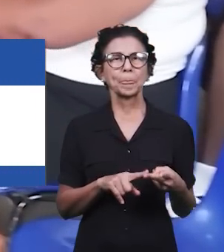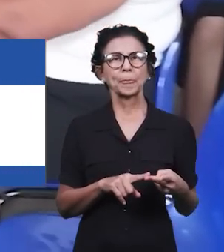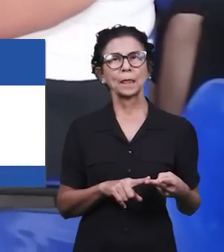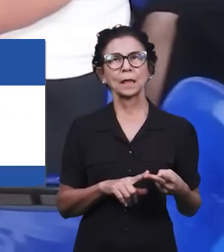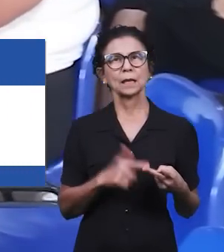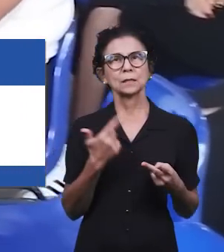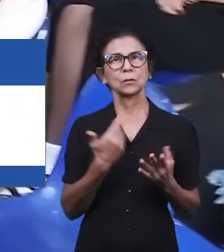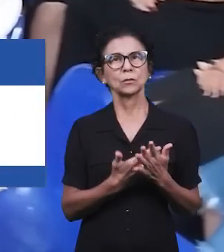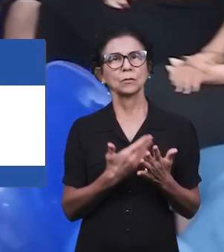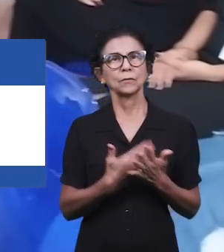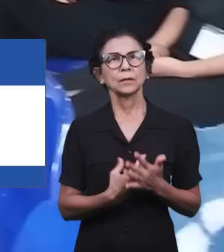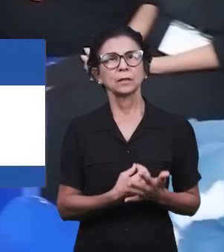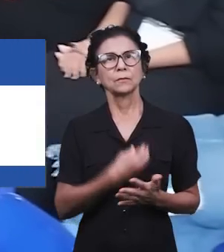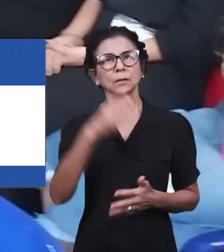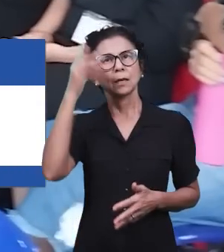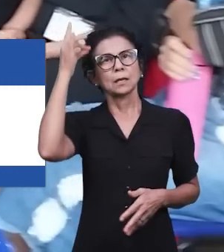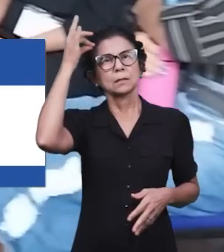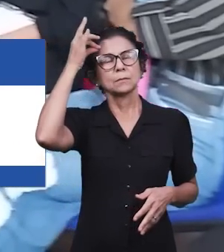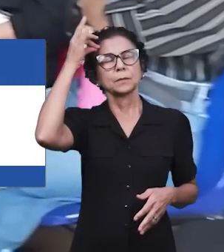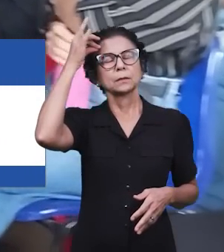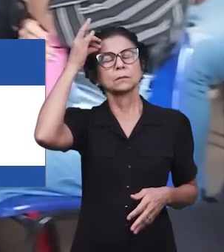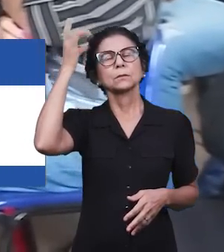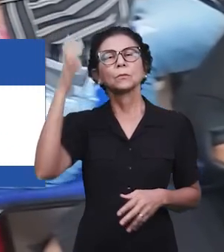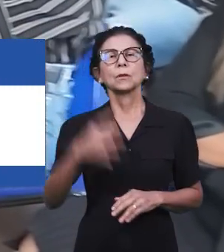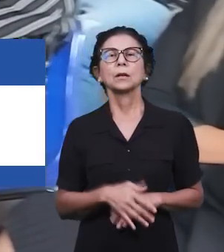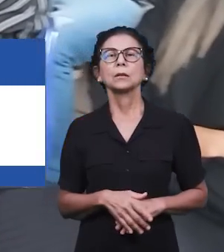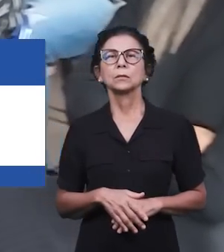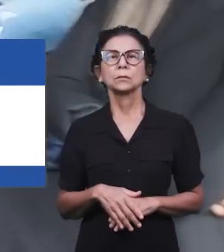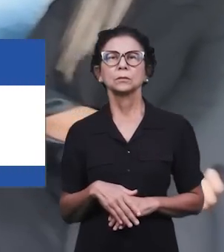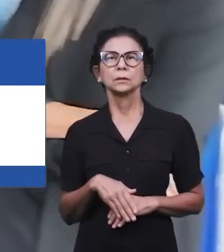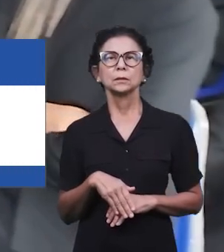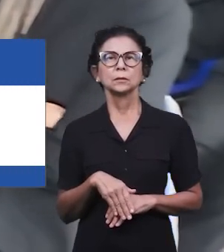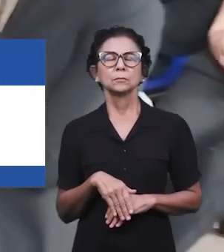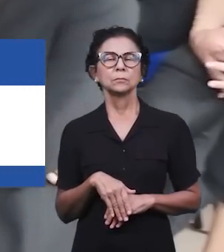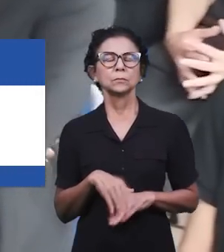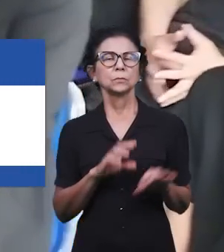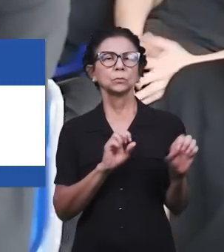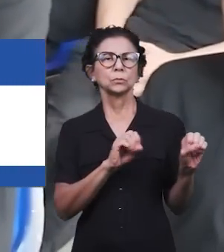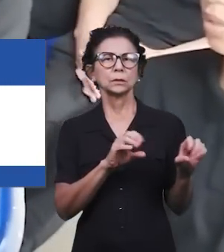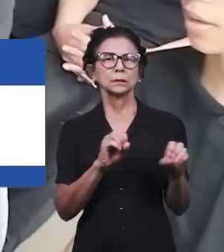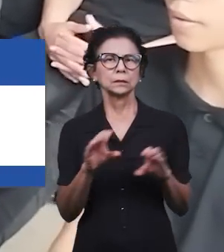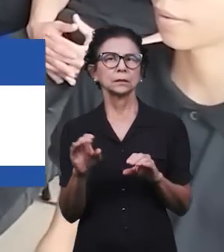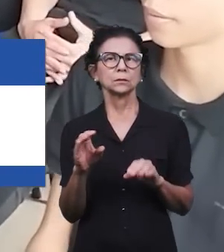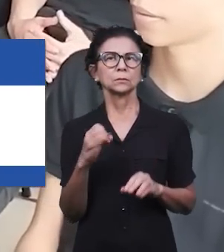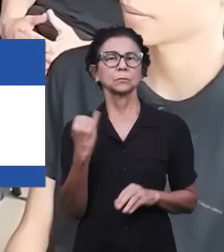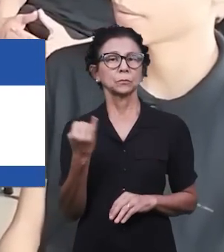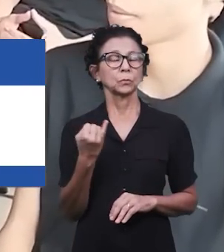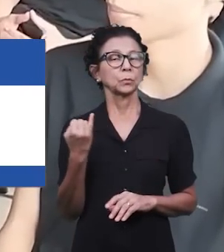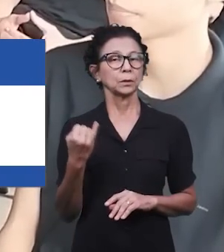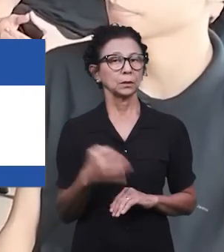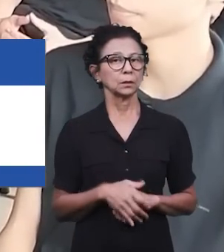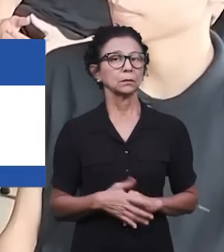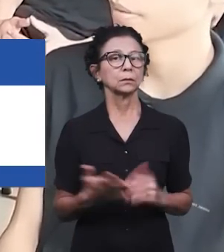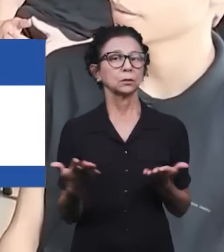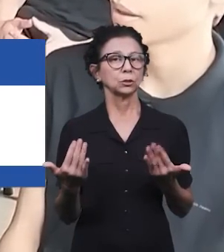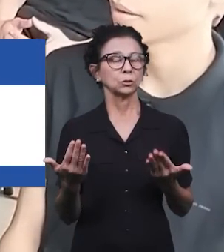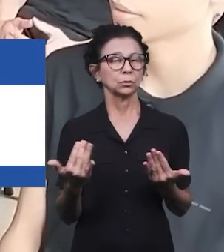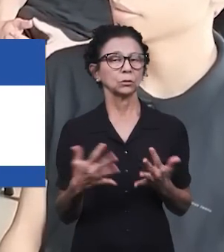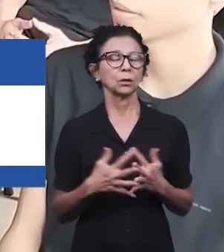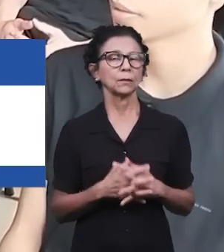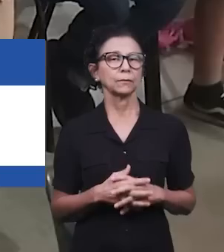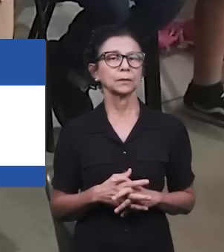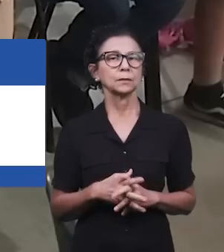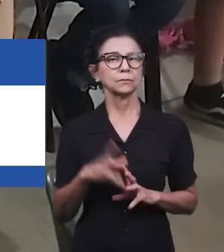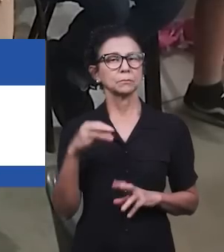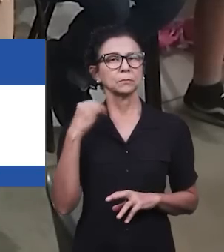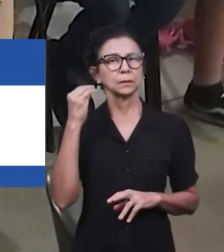sobre a vida espiritual, trazendo valiosos ensinamentos que edificaram em muito os jovens com a operação